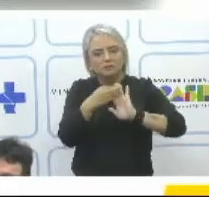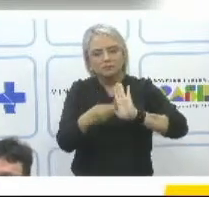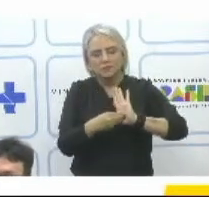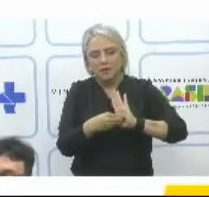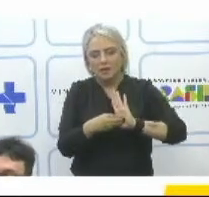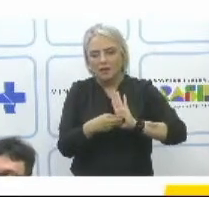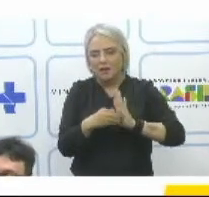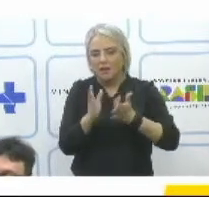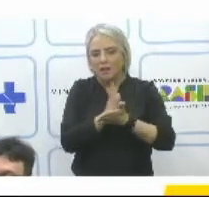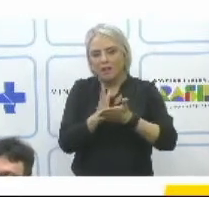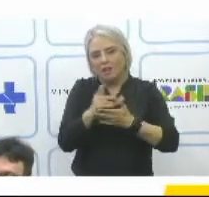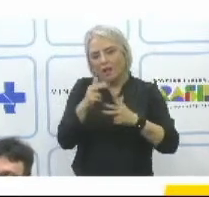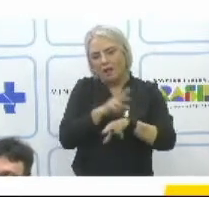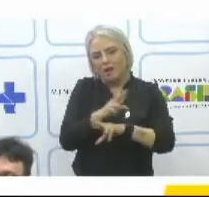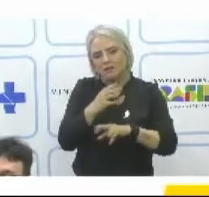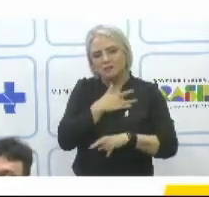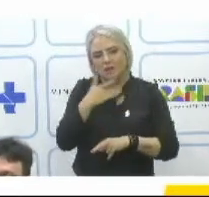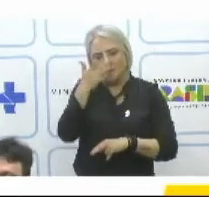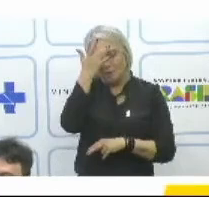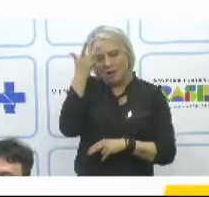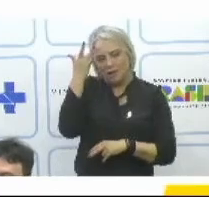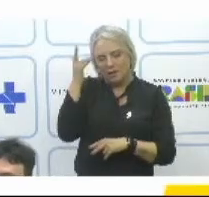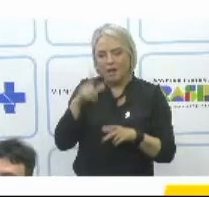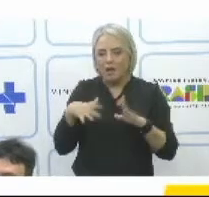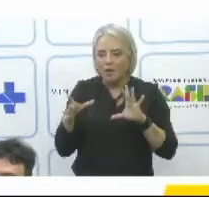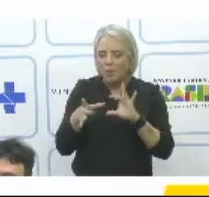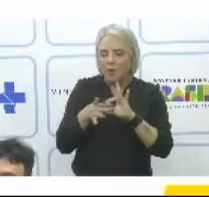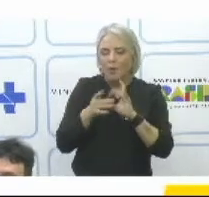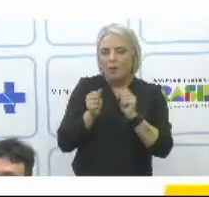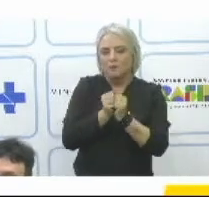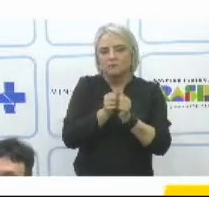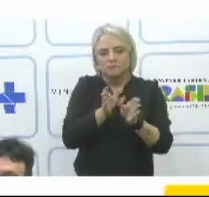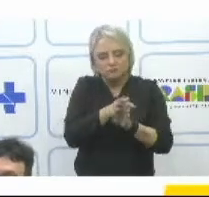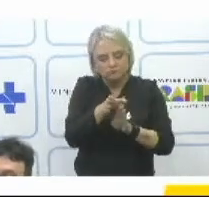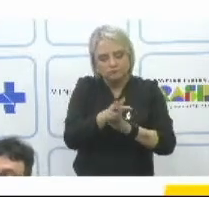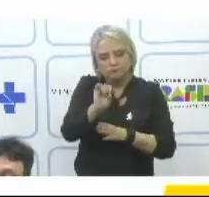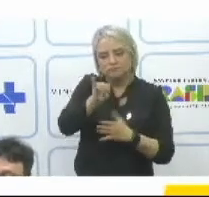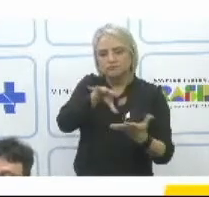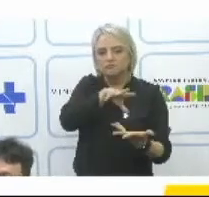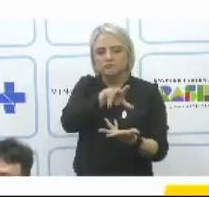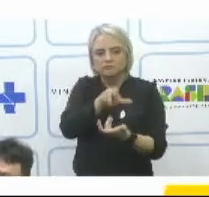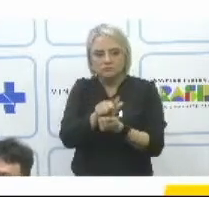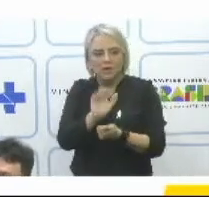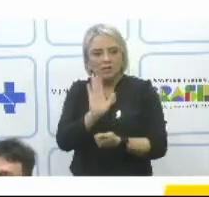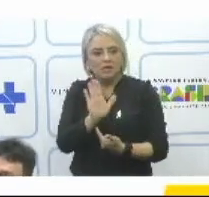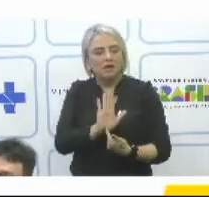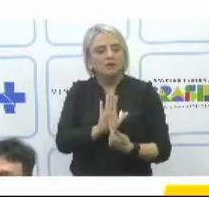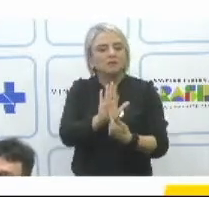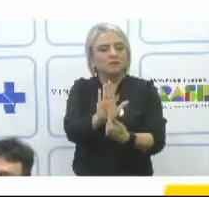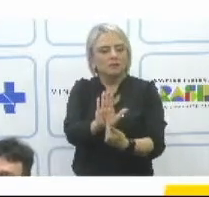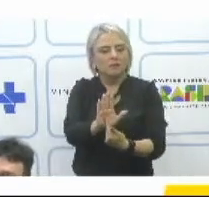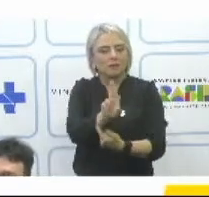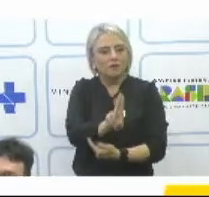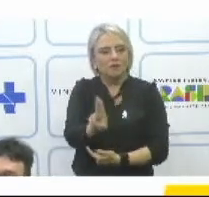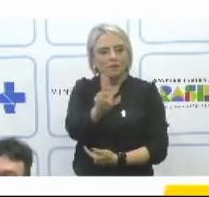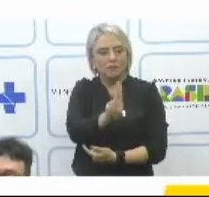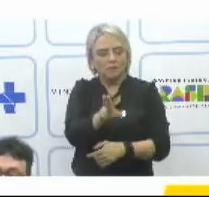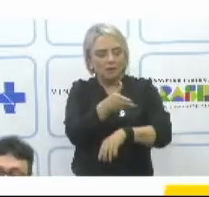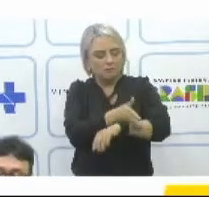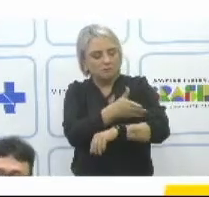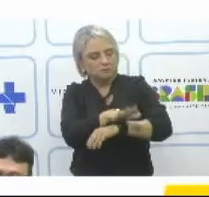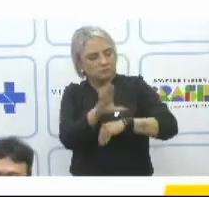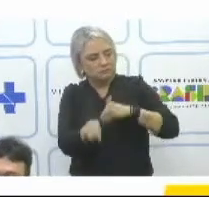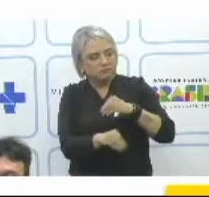né, as questões de saúde mental também, com um conjunto de guidelines internacionais que já indicam, né, a utilização dessas